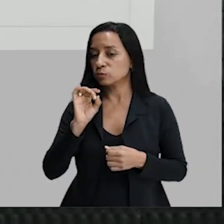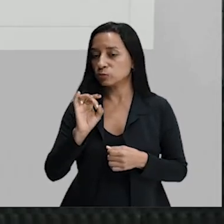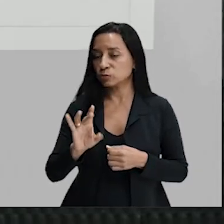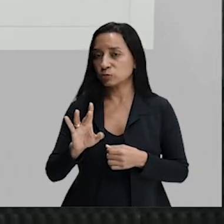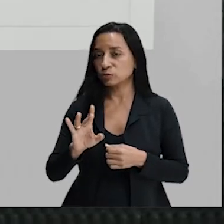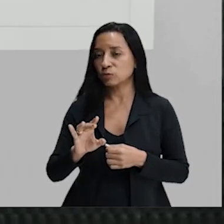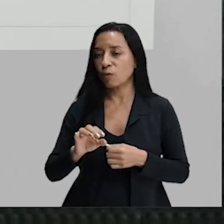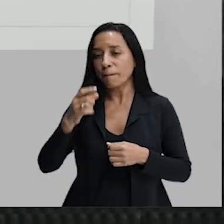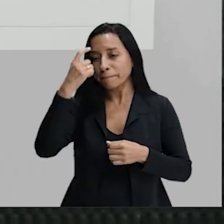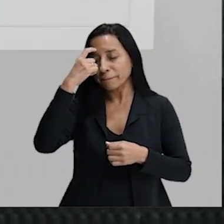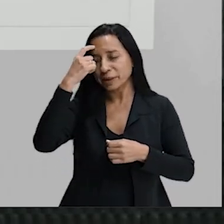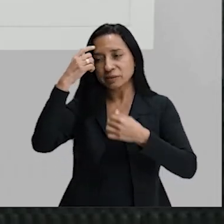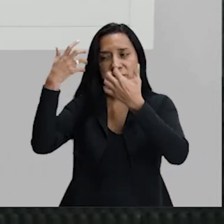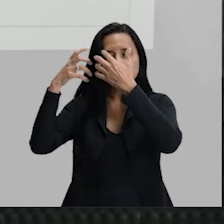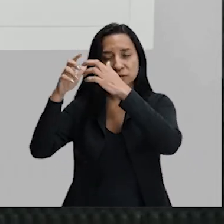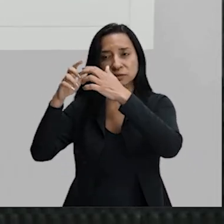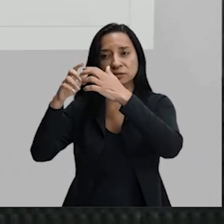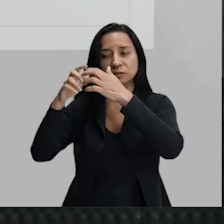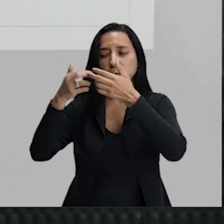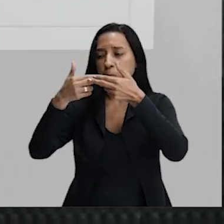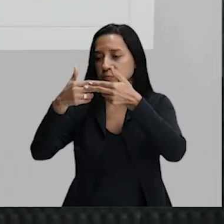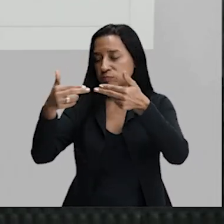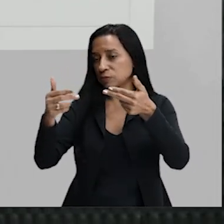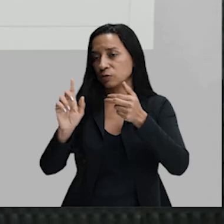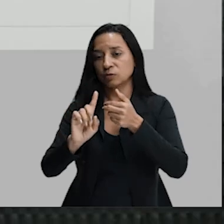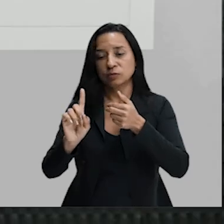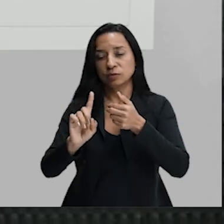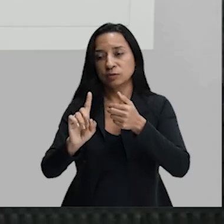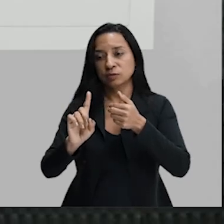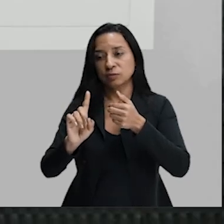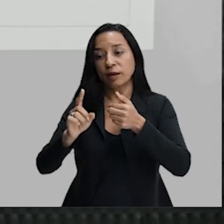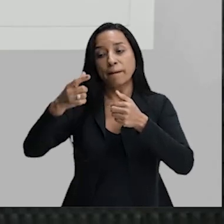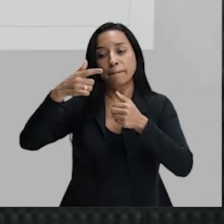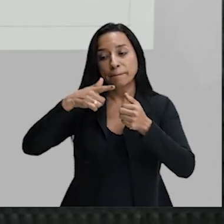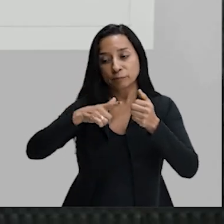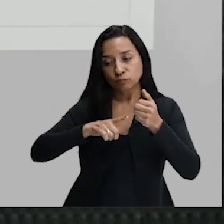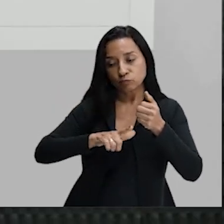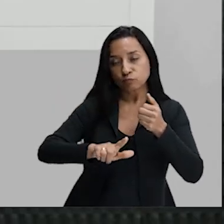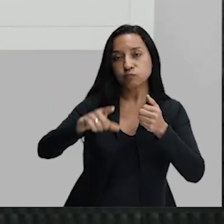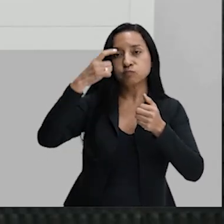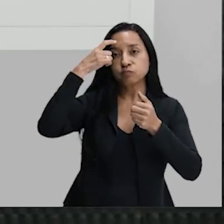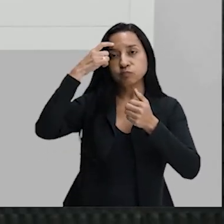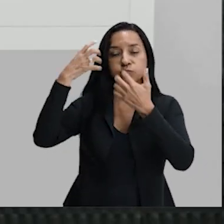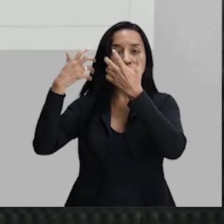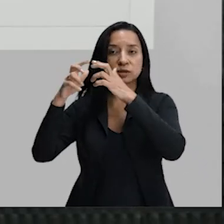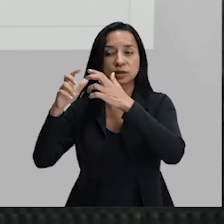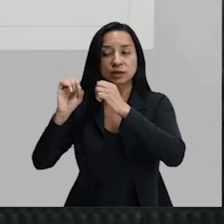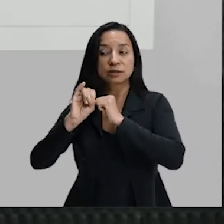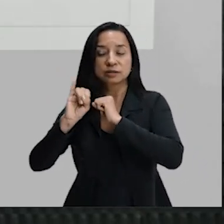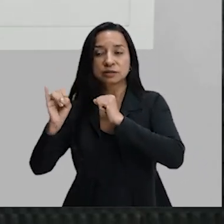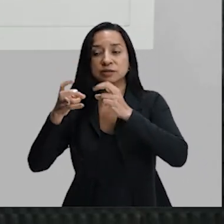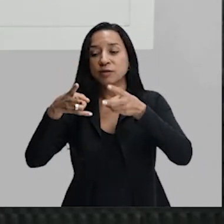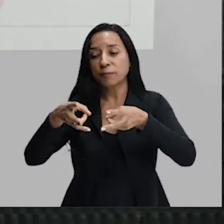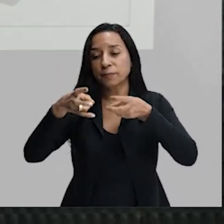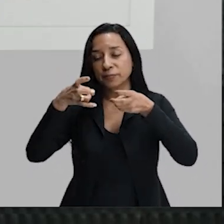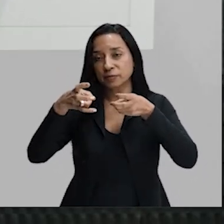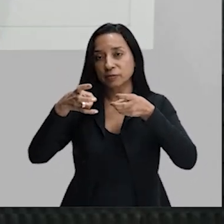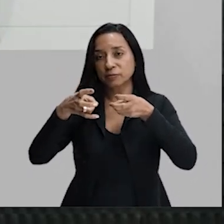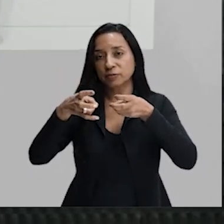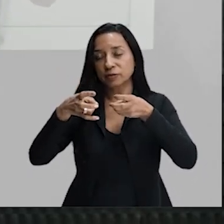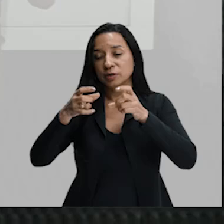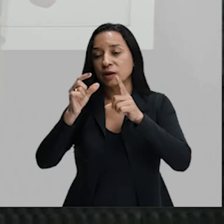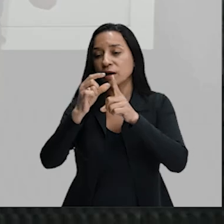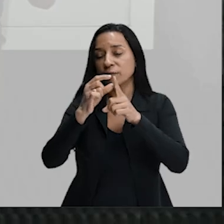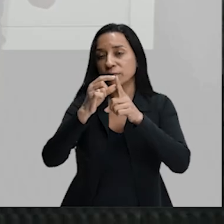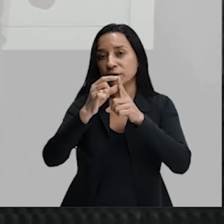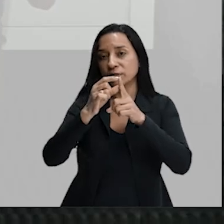você pensar sobre algo. A reflexão é repensar alguma coisa. E se vocês perceberem e notarem, eu botei a palavra